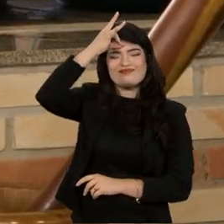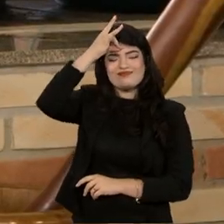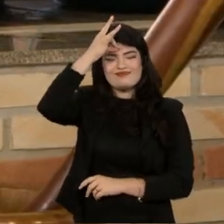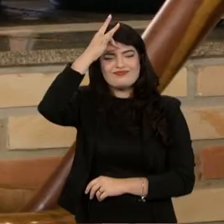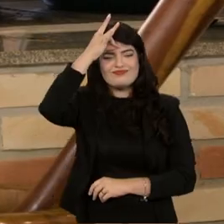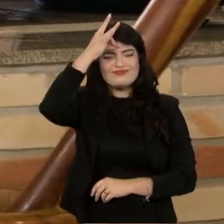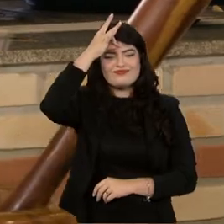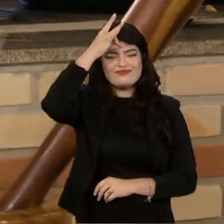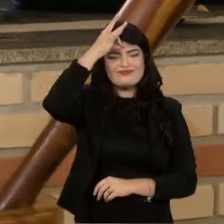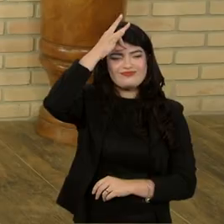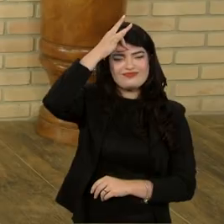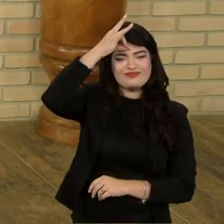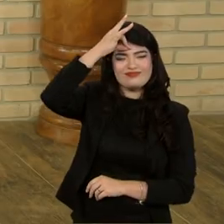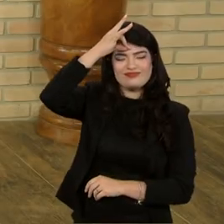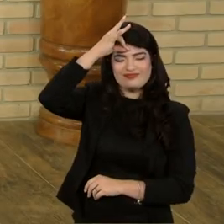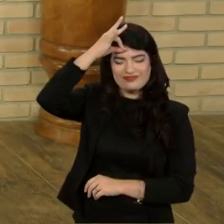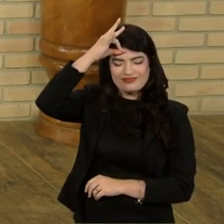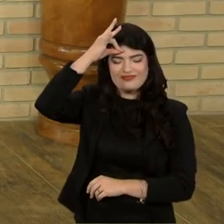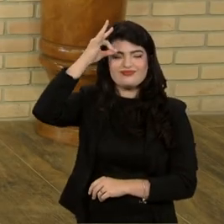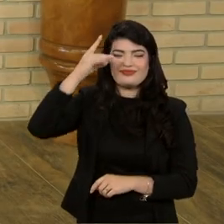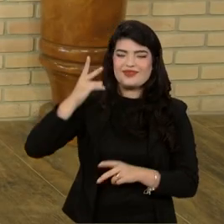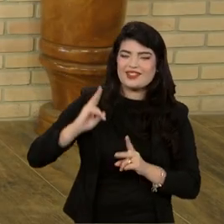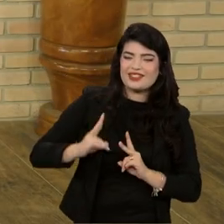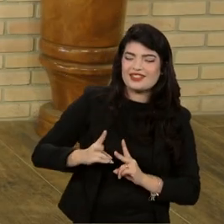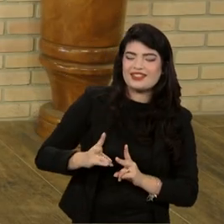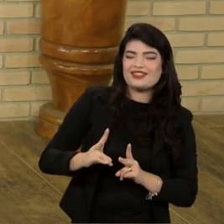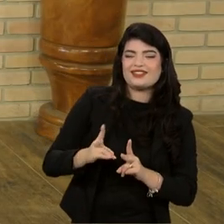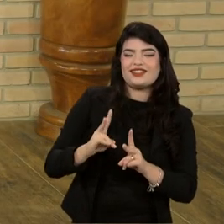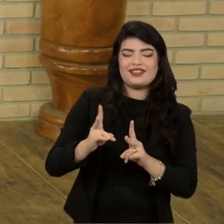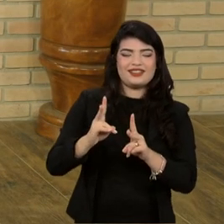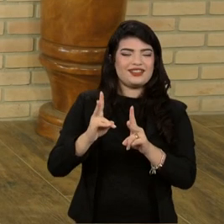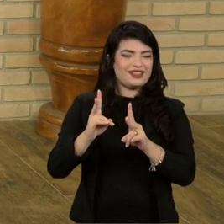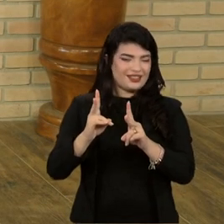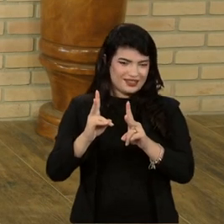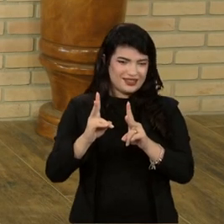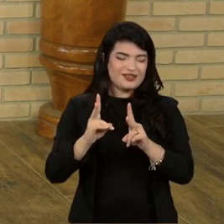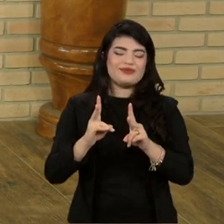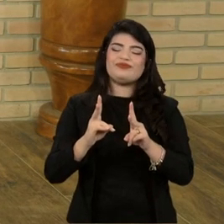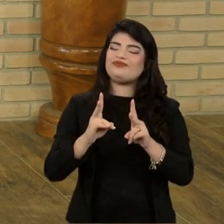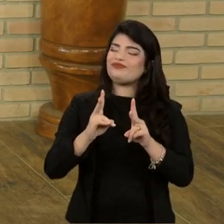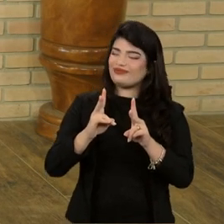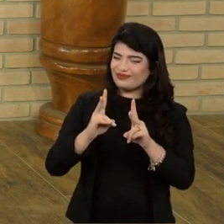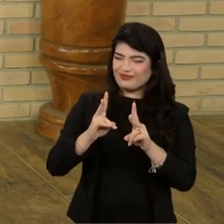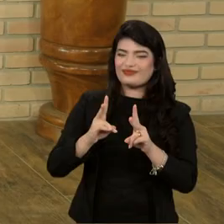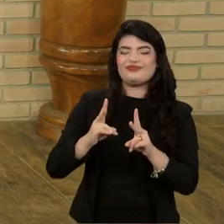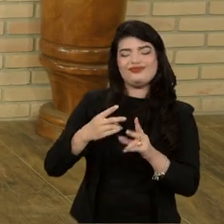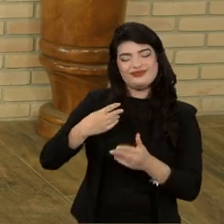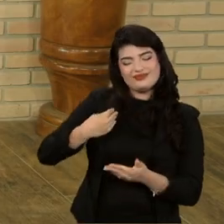Sempre.